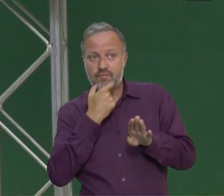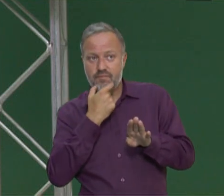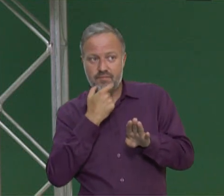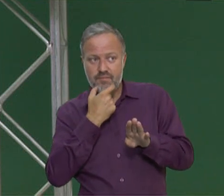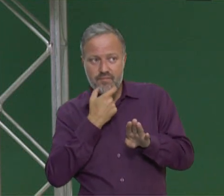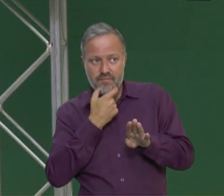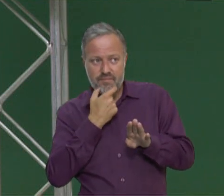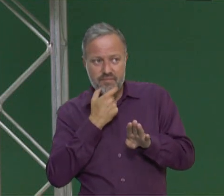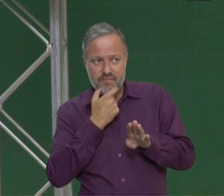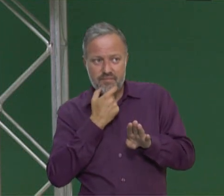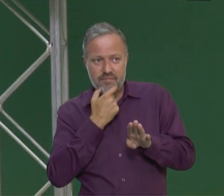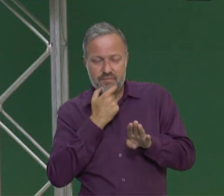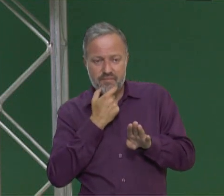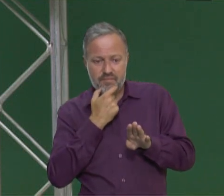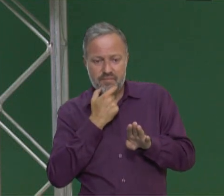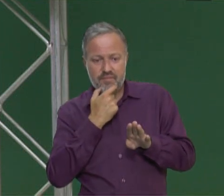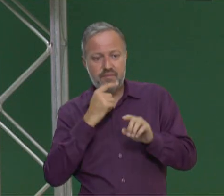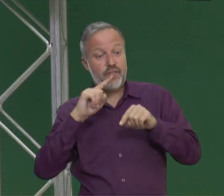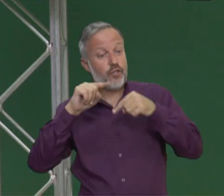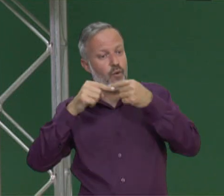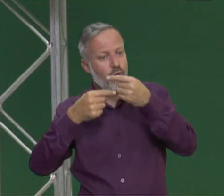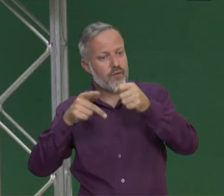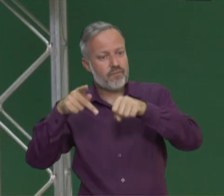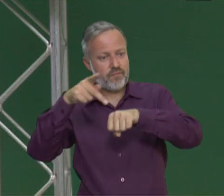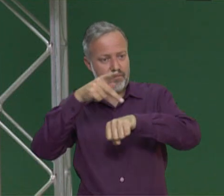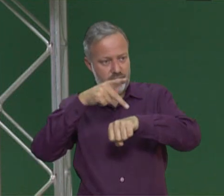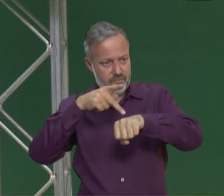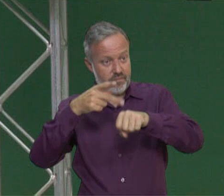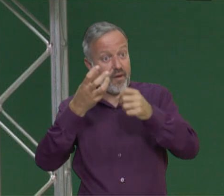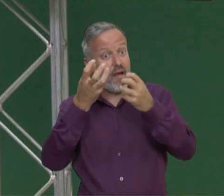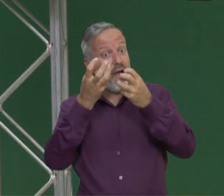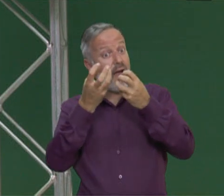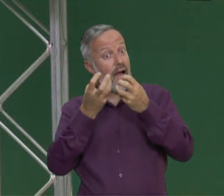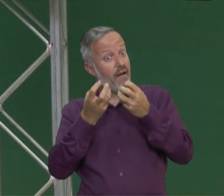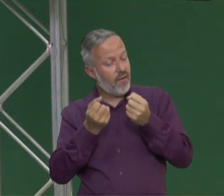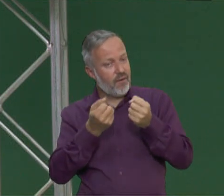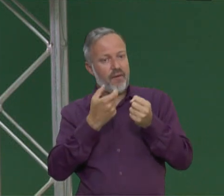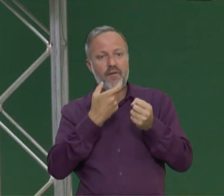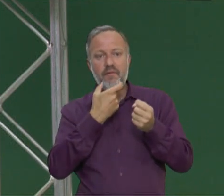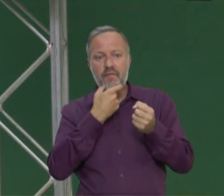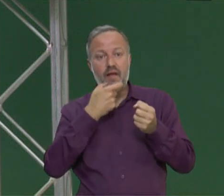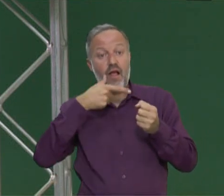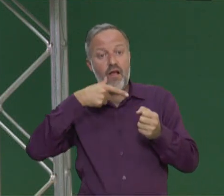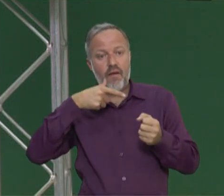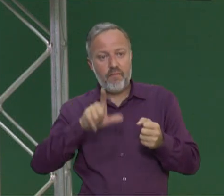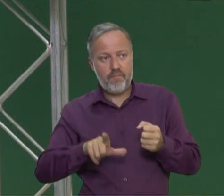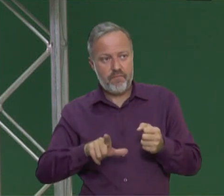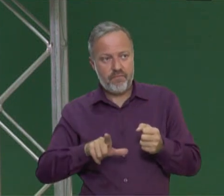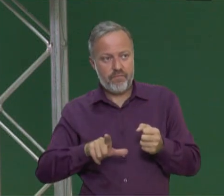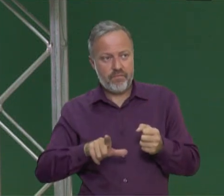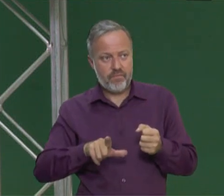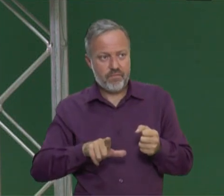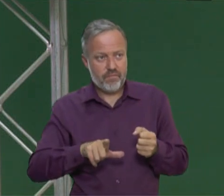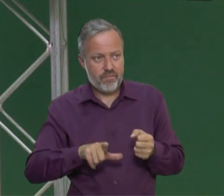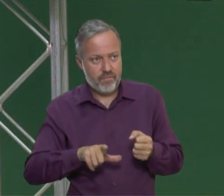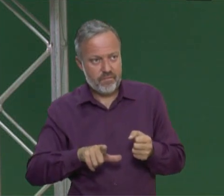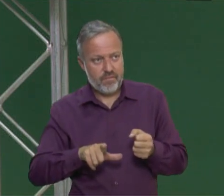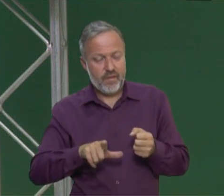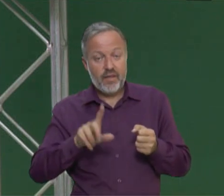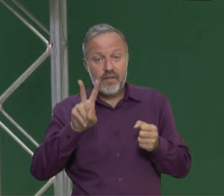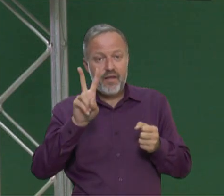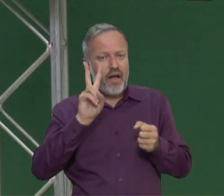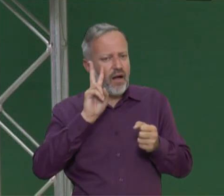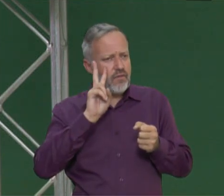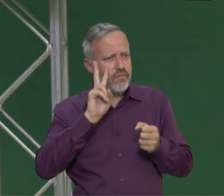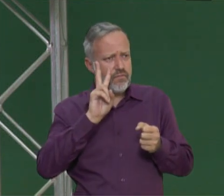nos países que herdaram seu sotaque por serem colônias inglesas, a gente vê que esta forma